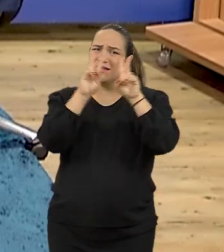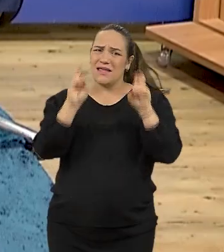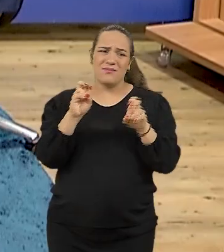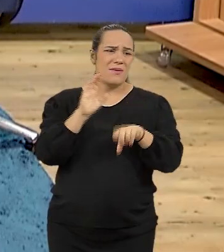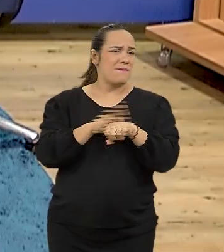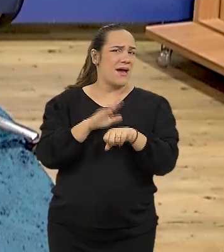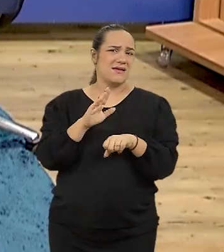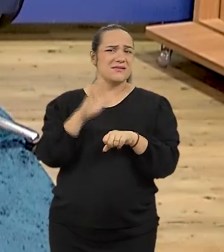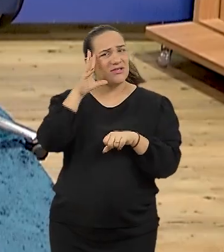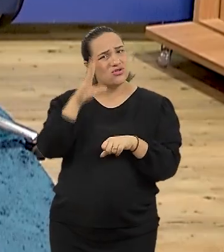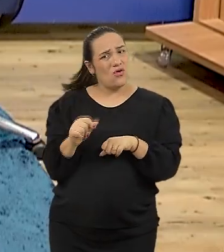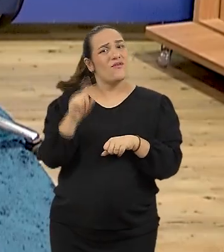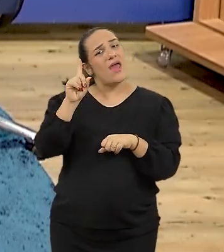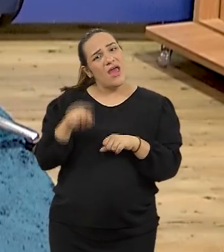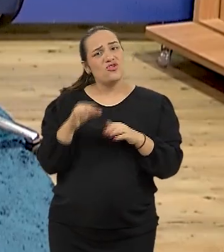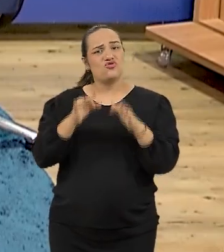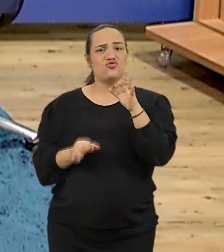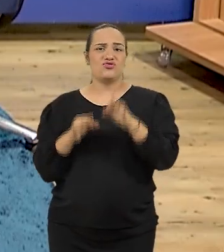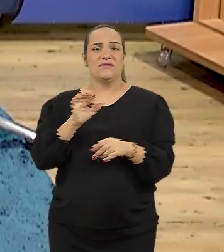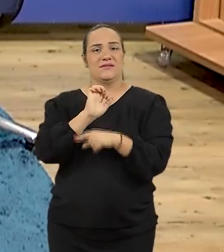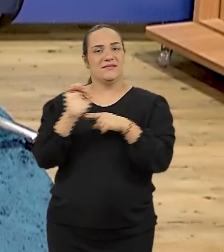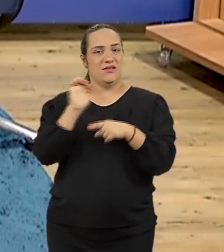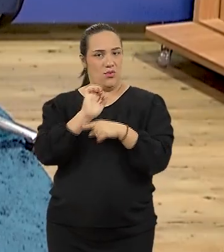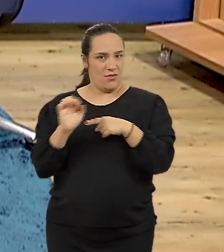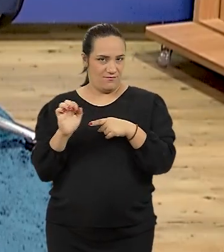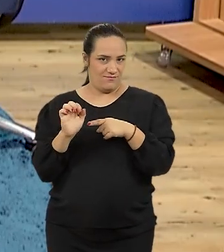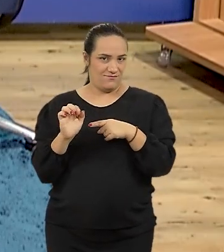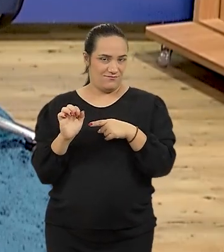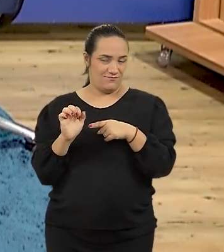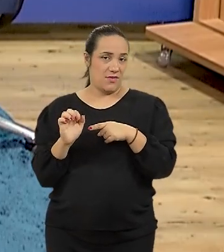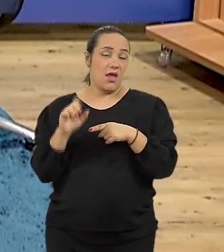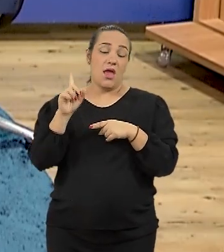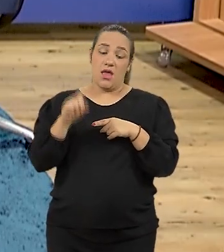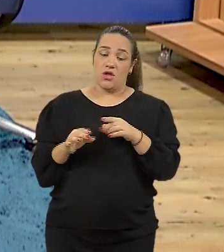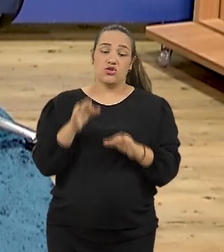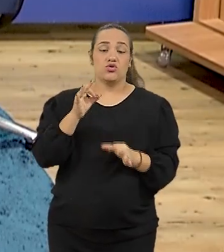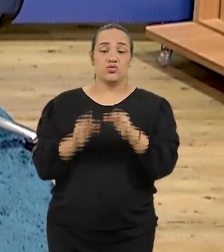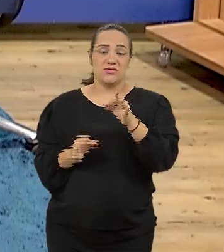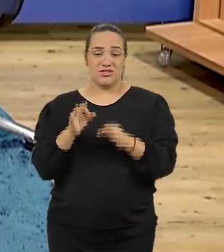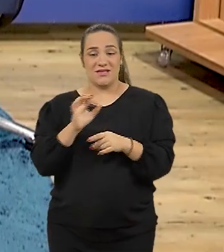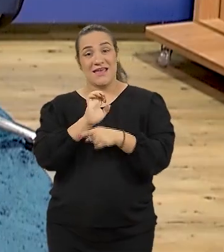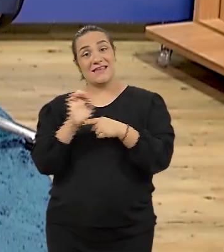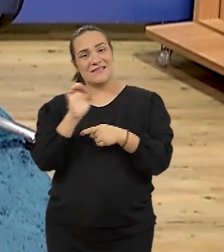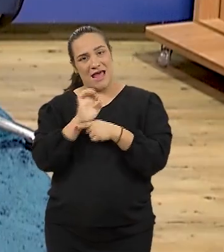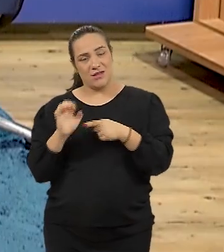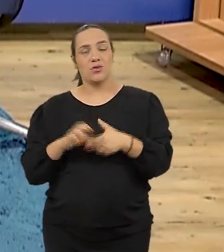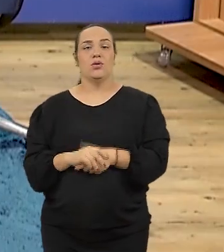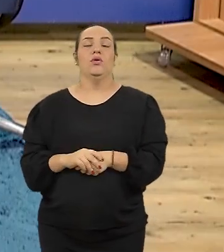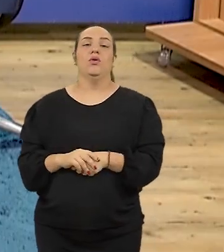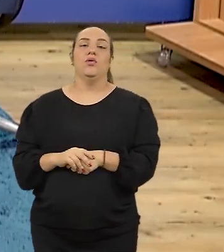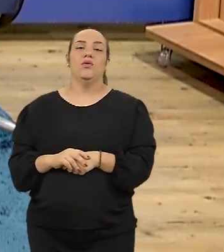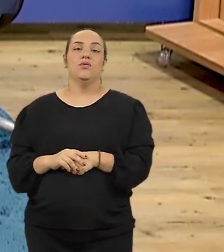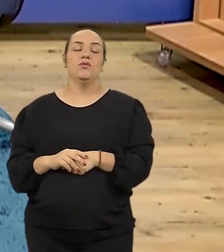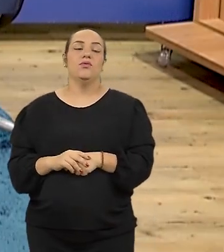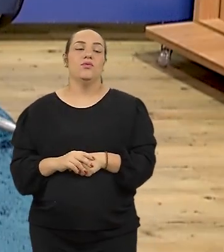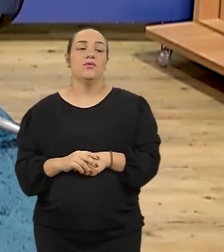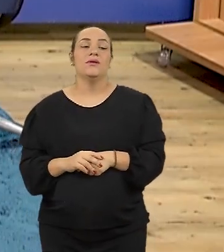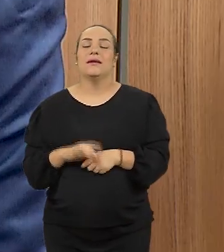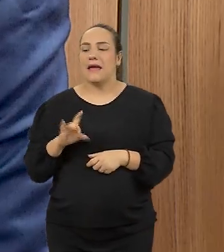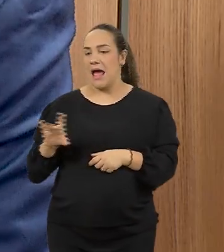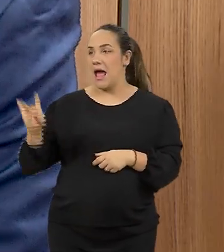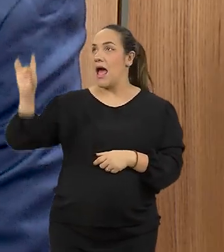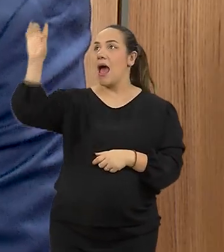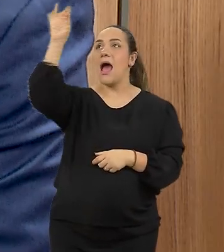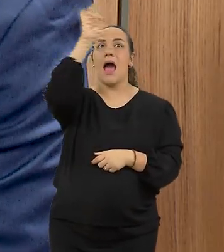que ele aborda, é a Justiça Estadual. E a Justiça Estadual, ela é organizada por